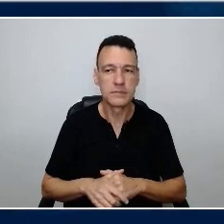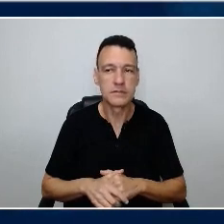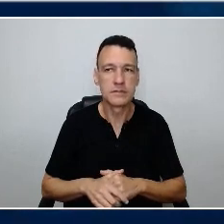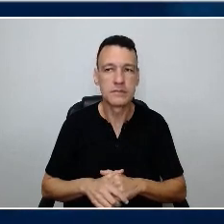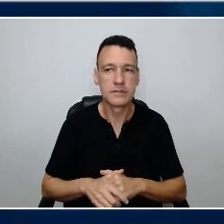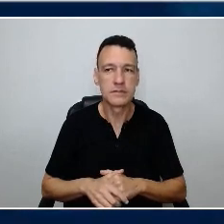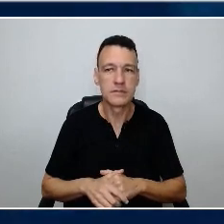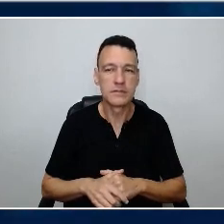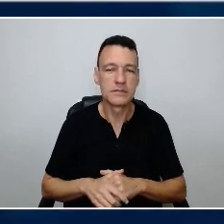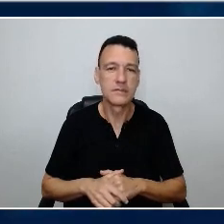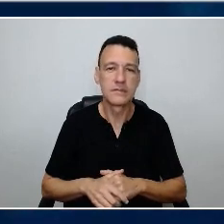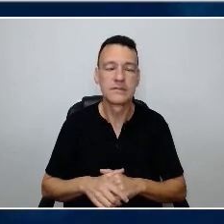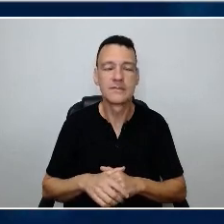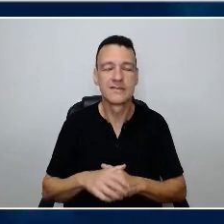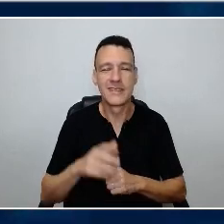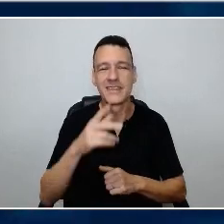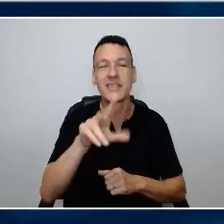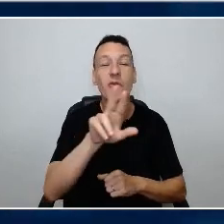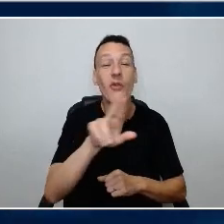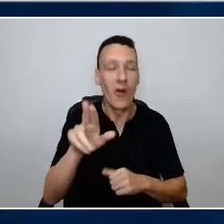ou pizza